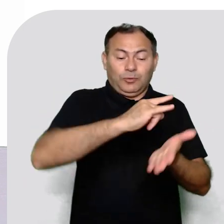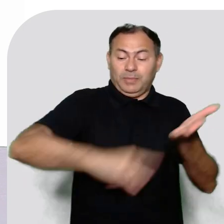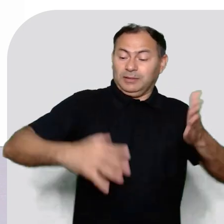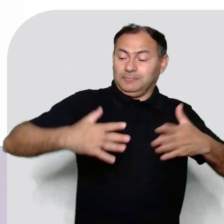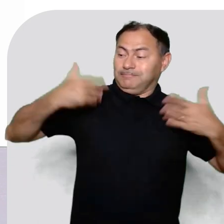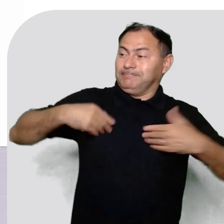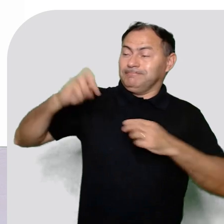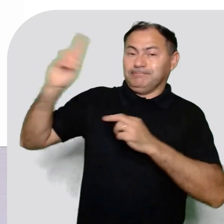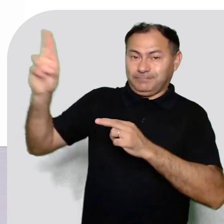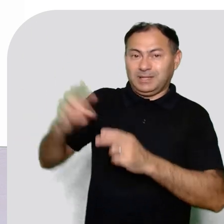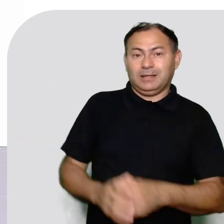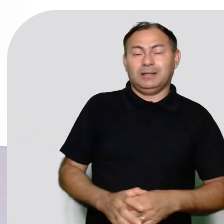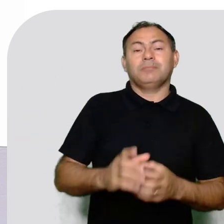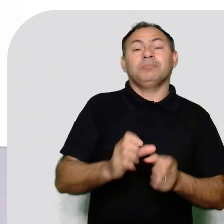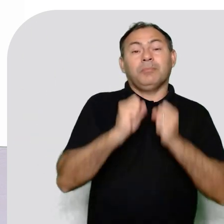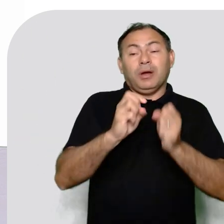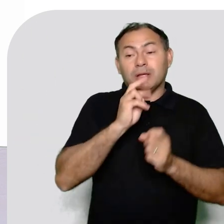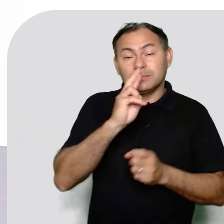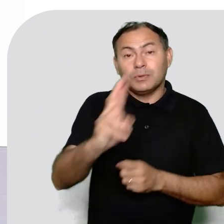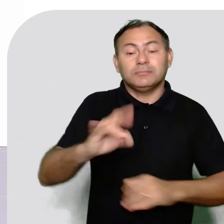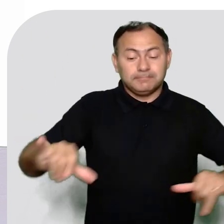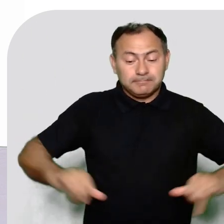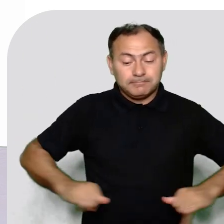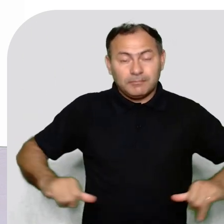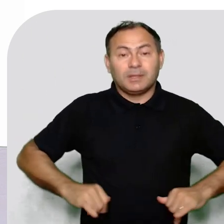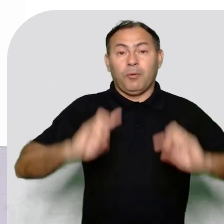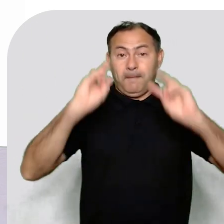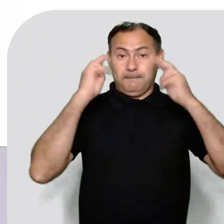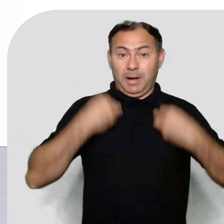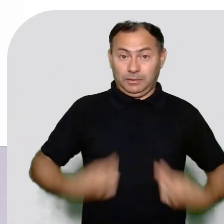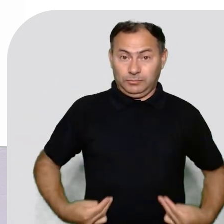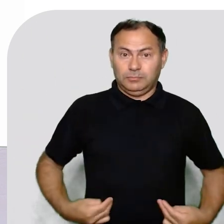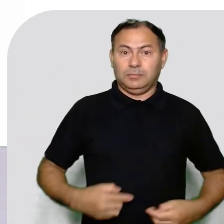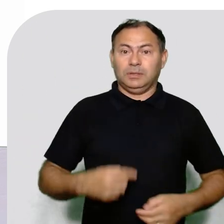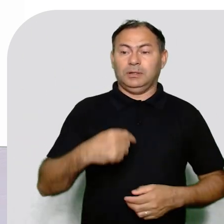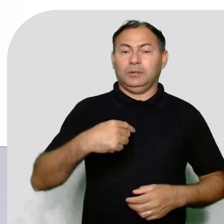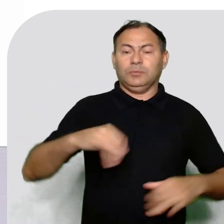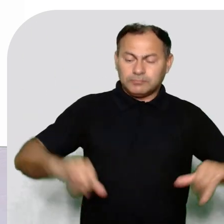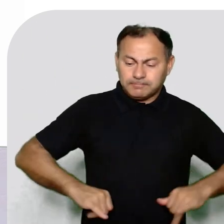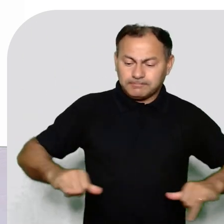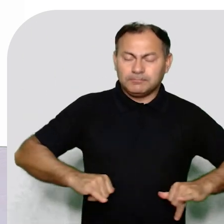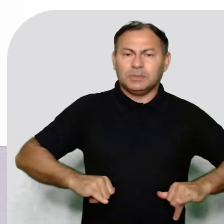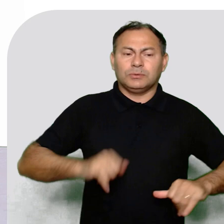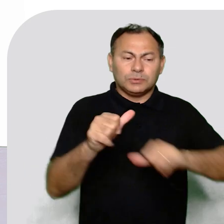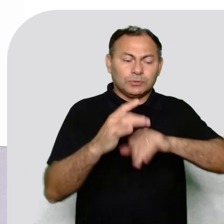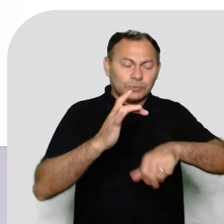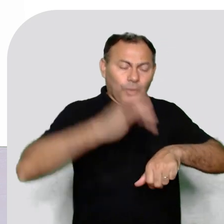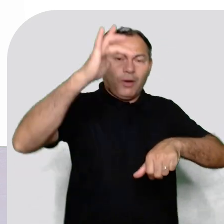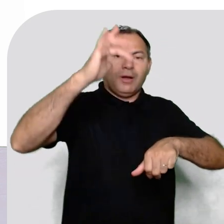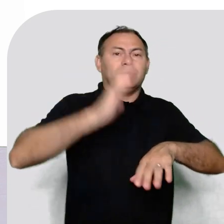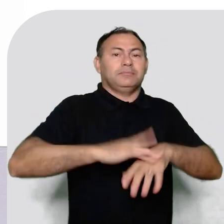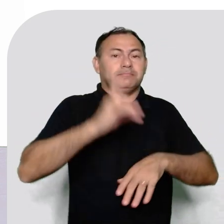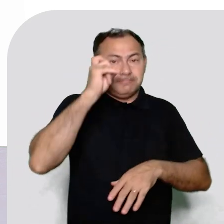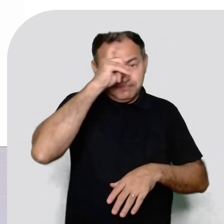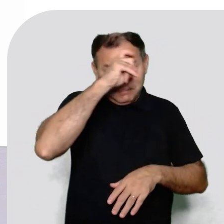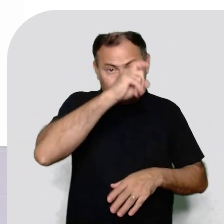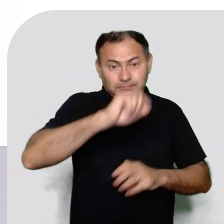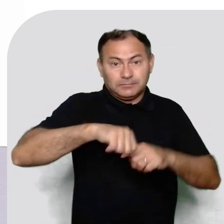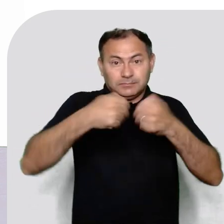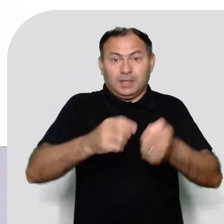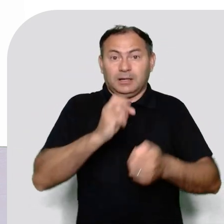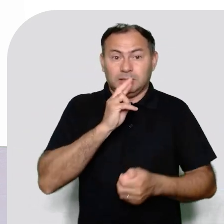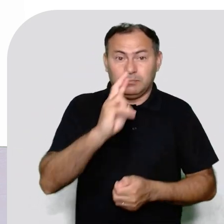Spes, pode responder ao sofrimento humano? Quando o sofrimento nos toca, é mais difícil dar